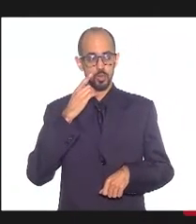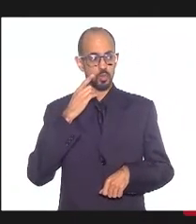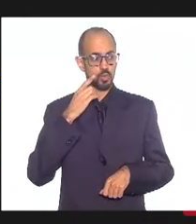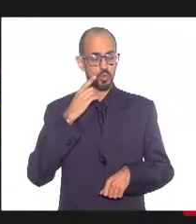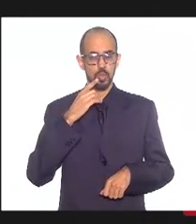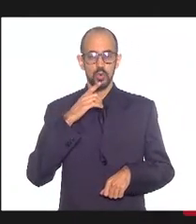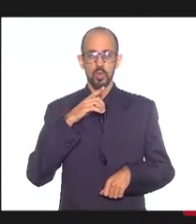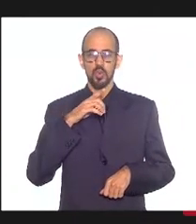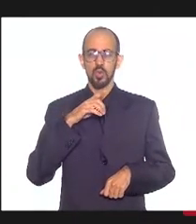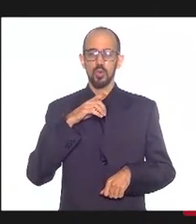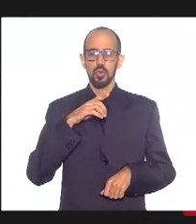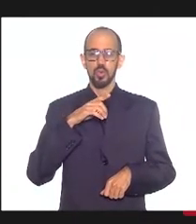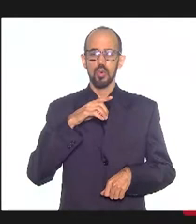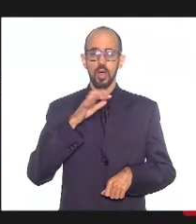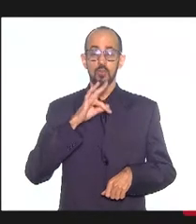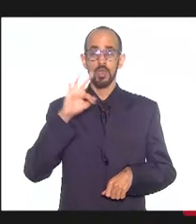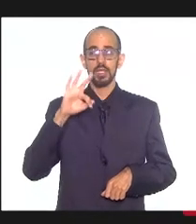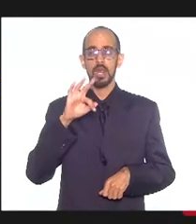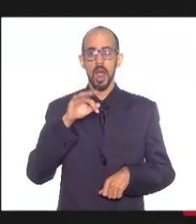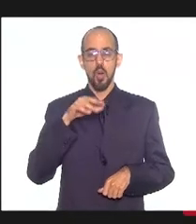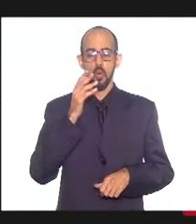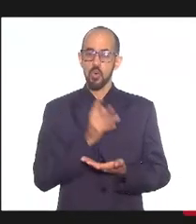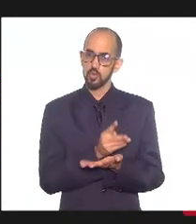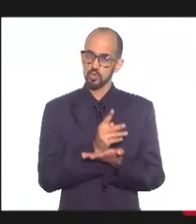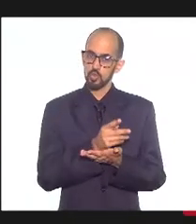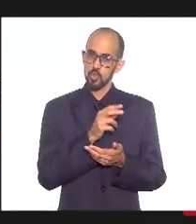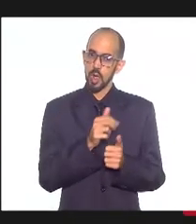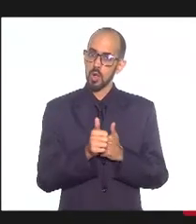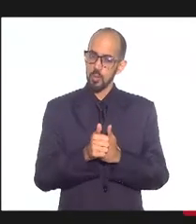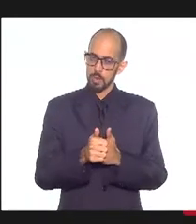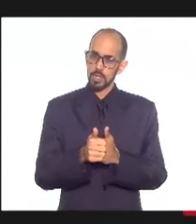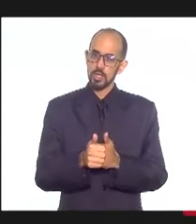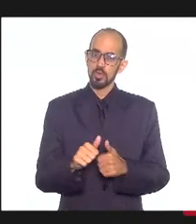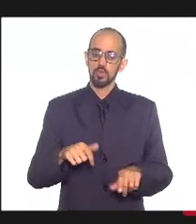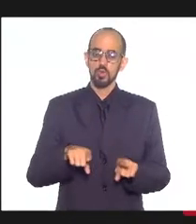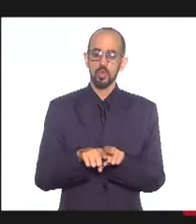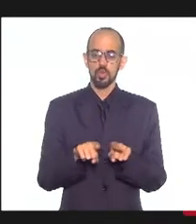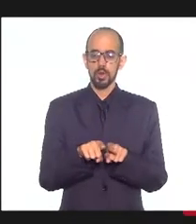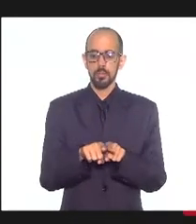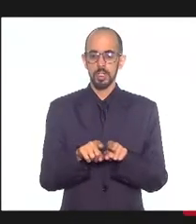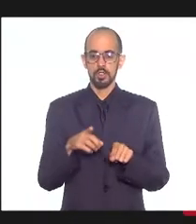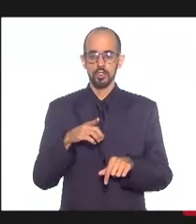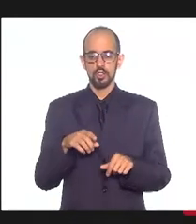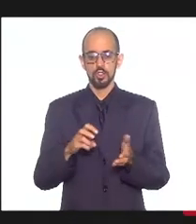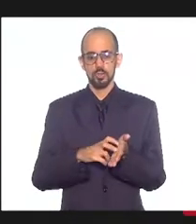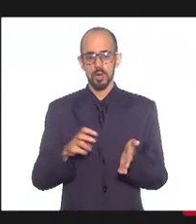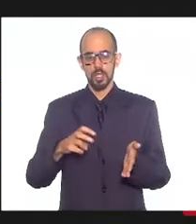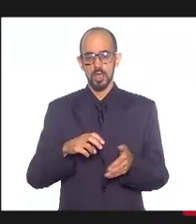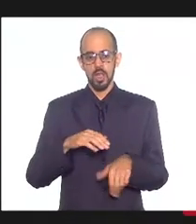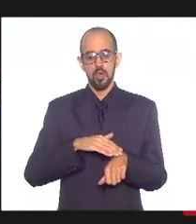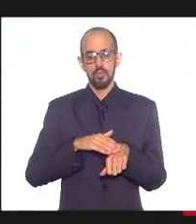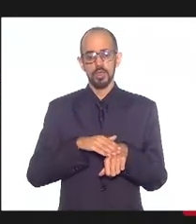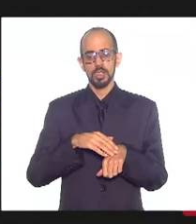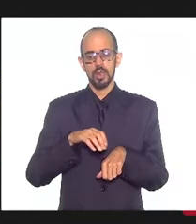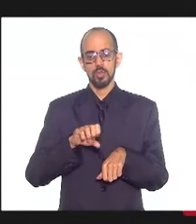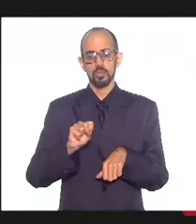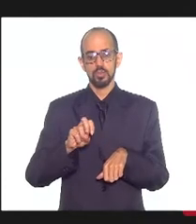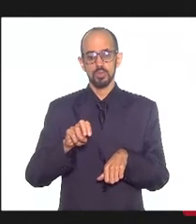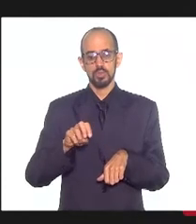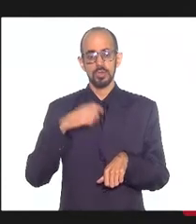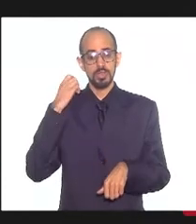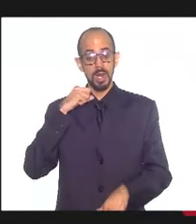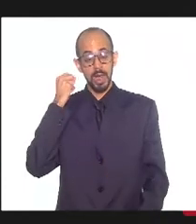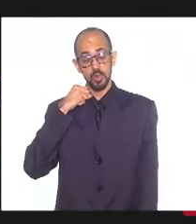deputado federal Cristiano, estive essa manhã falando com o deputado, com o senador Portinho. A